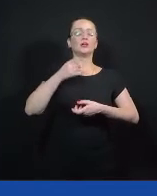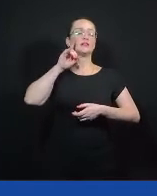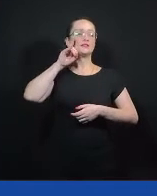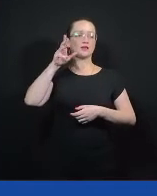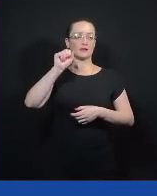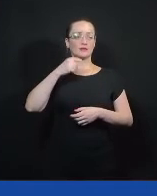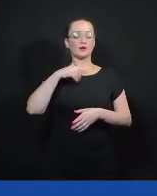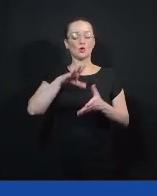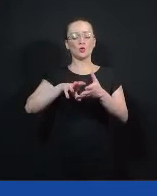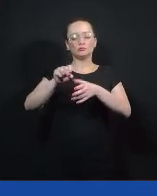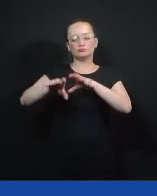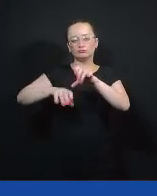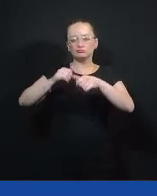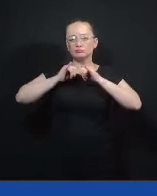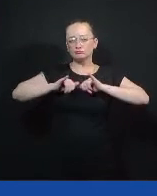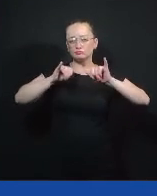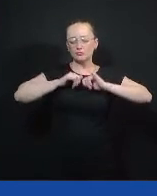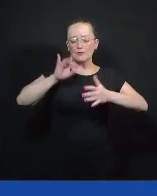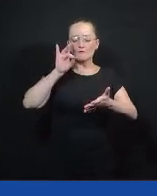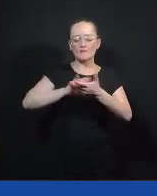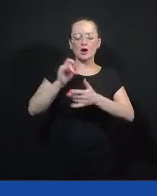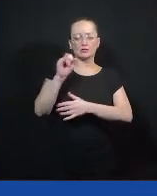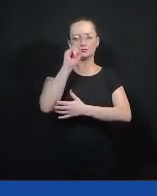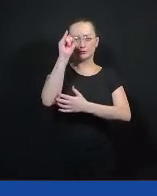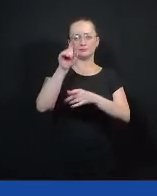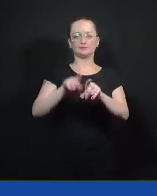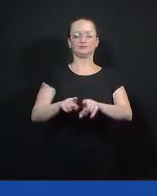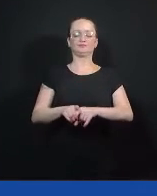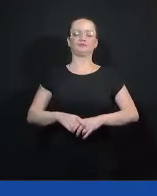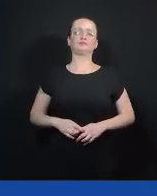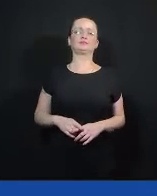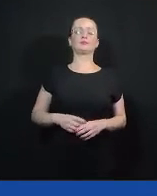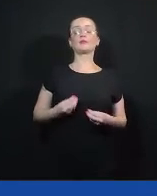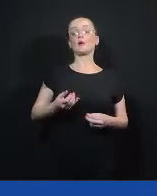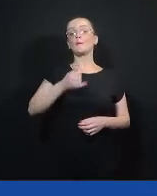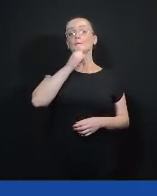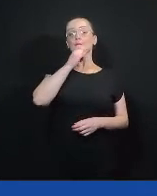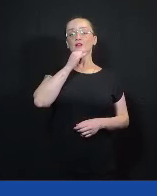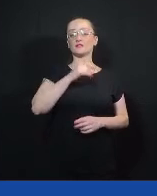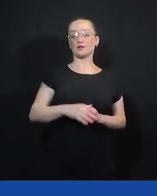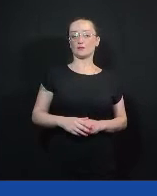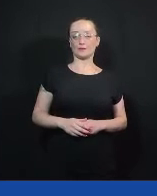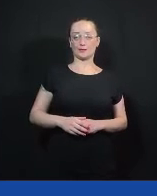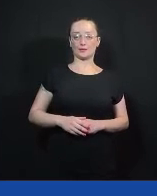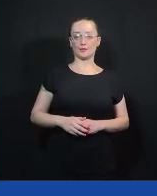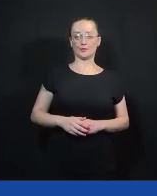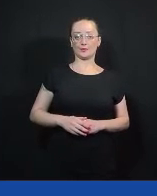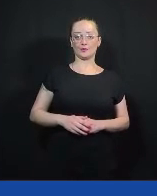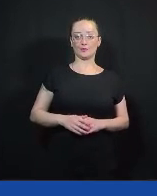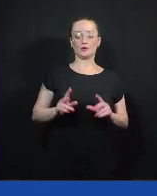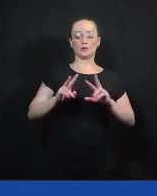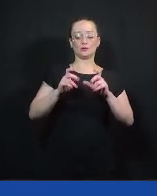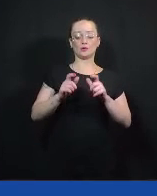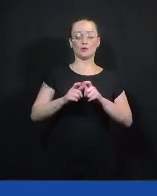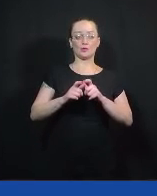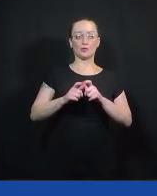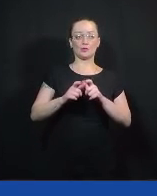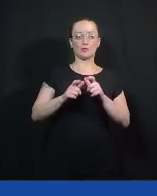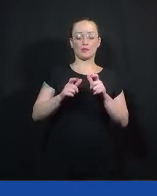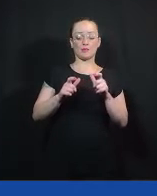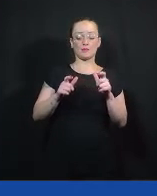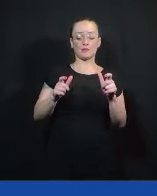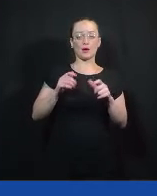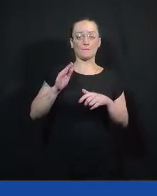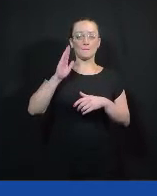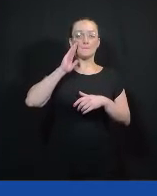e conseguir extrair notícias, extrair fatos importantes, como, por exemplo, essa questão do aumento